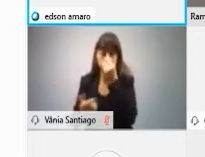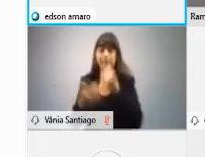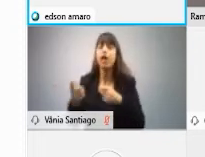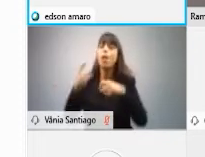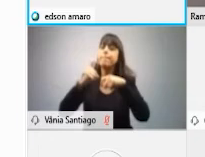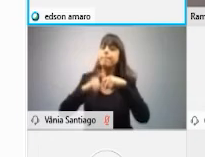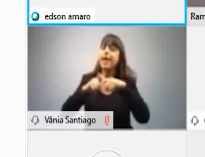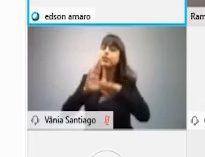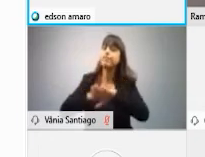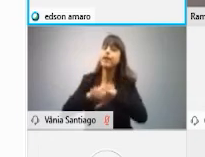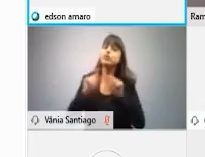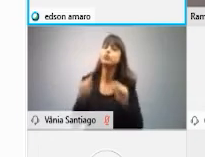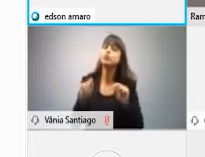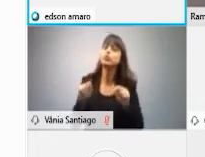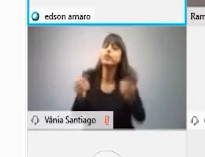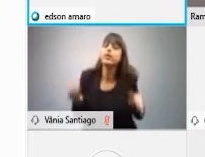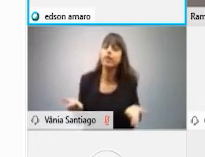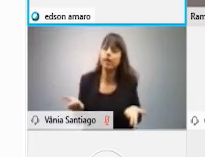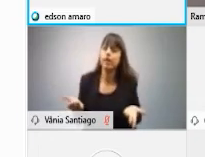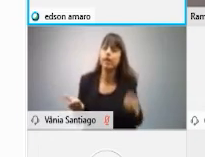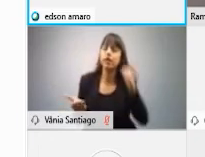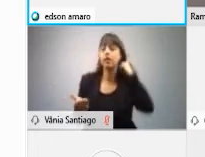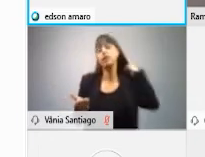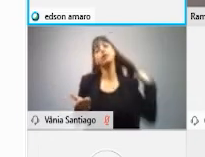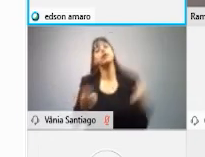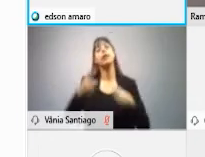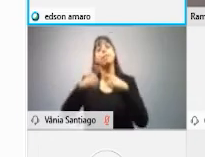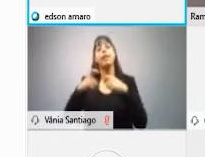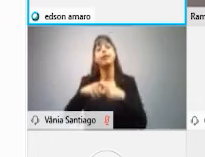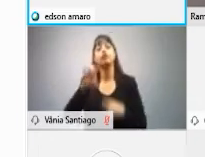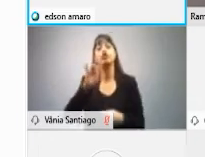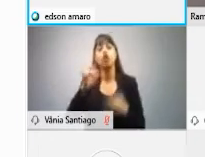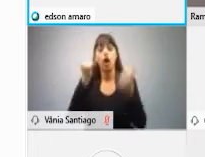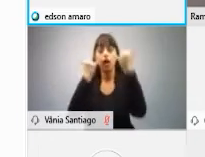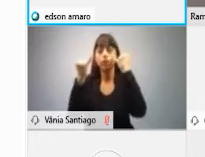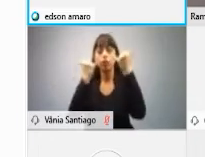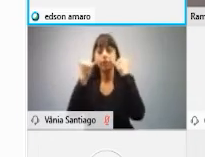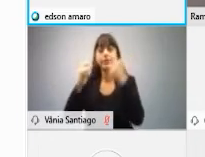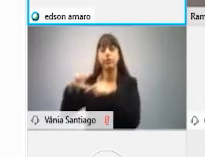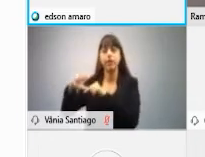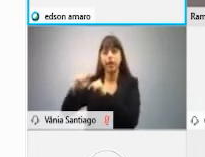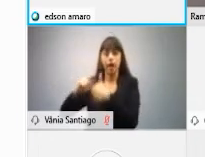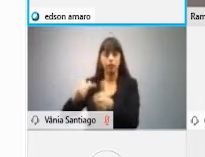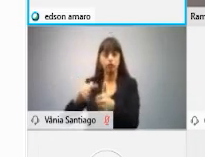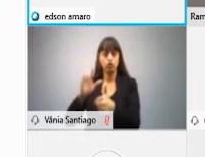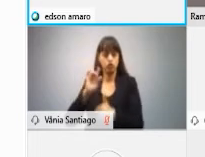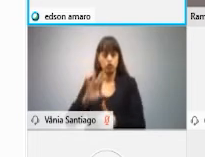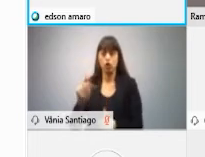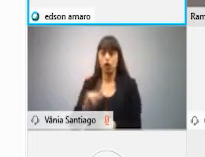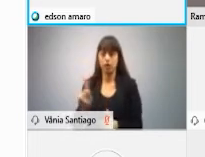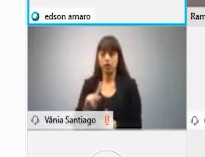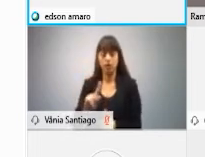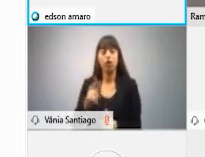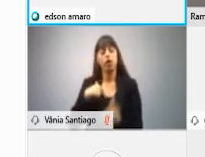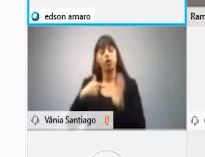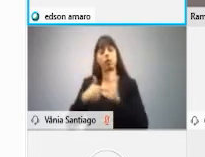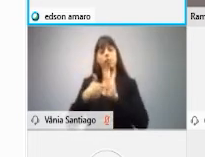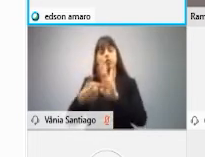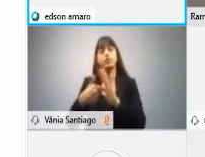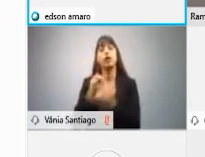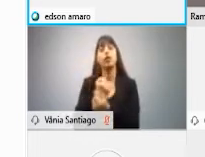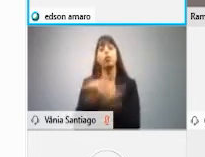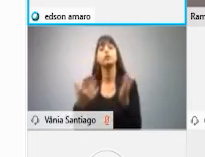que a gente está vendo aqui, não mais está se baseando nas informações clássicas, e vou passar alguns dos próximos pontos com